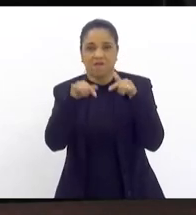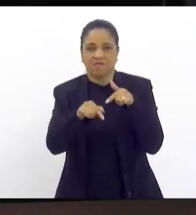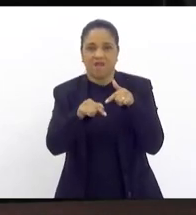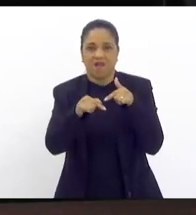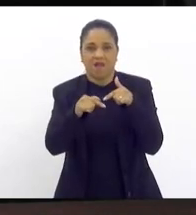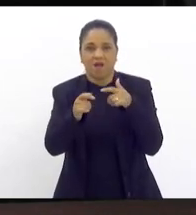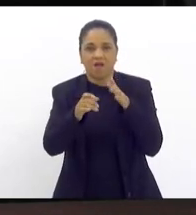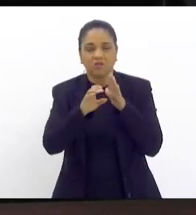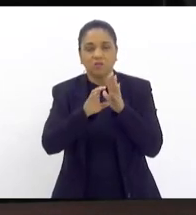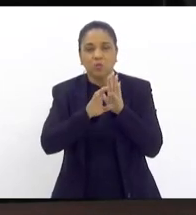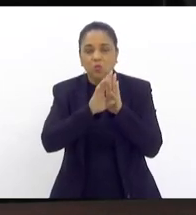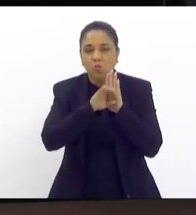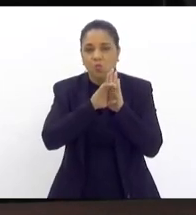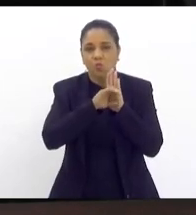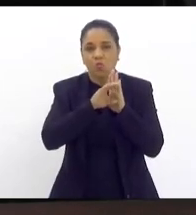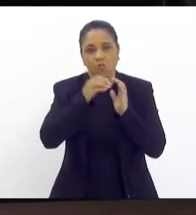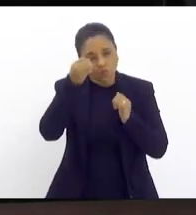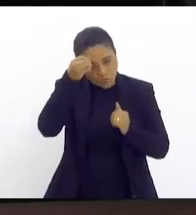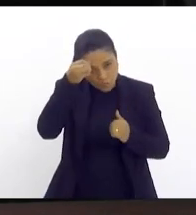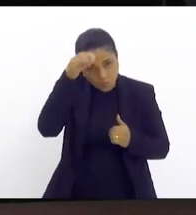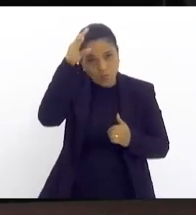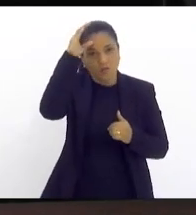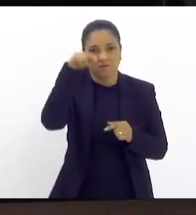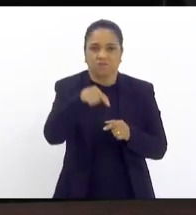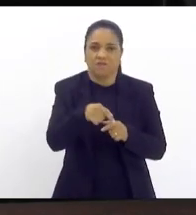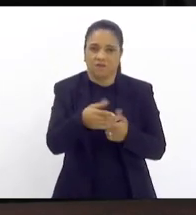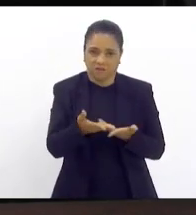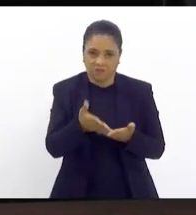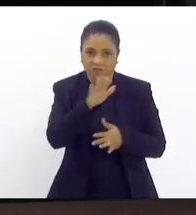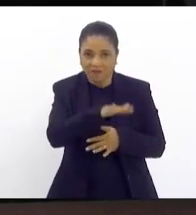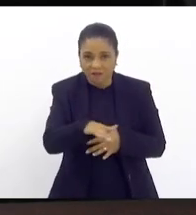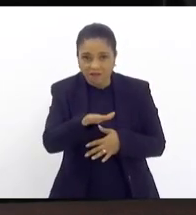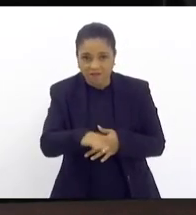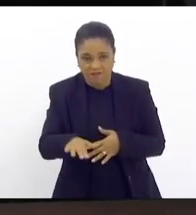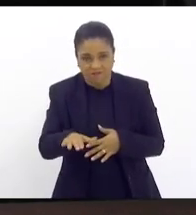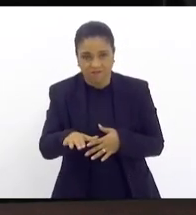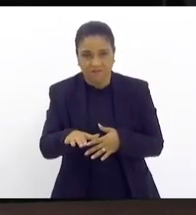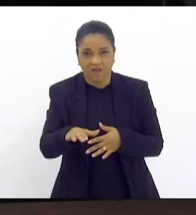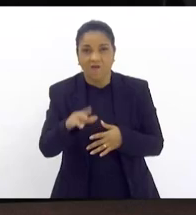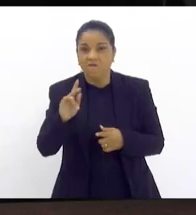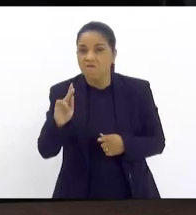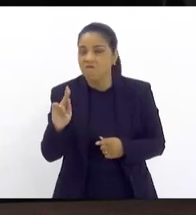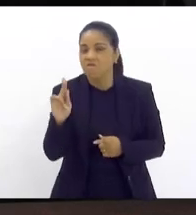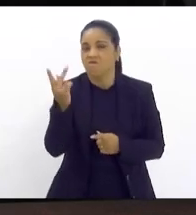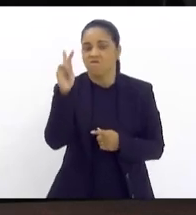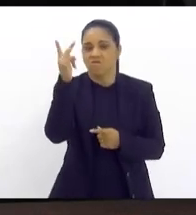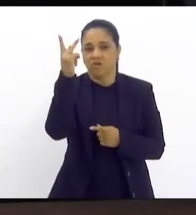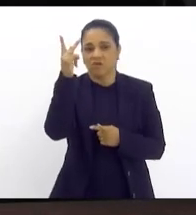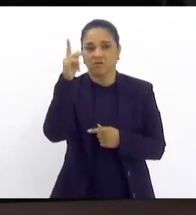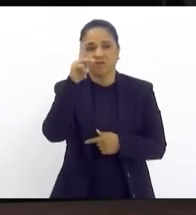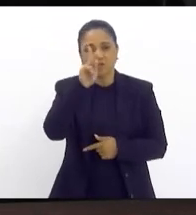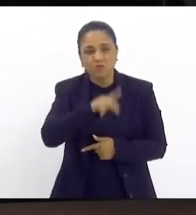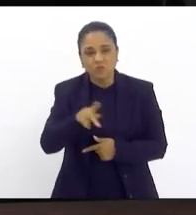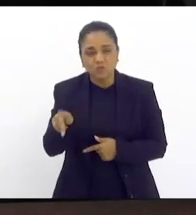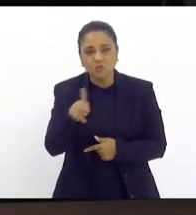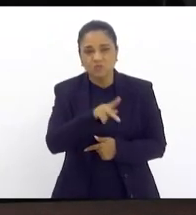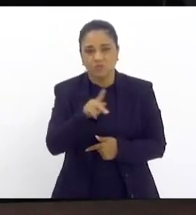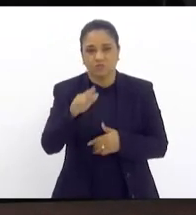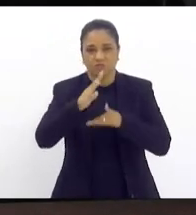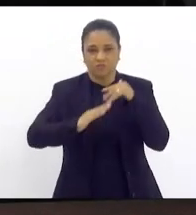a questão vai falar daí por outros colegas da valorização do professor